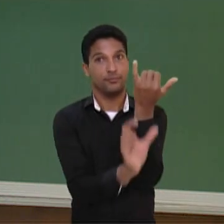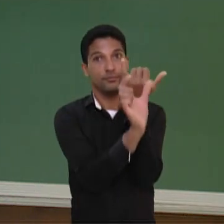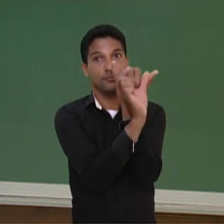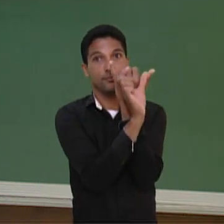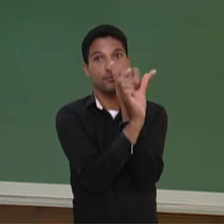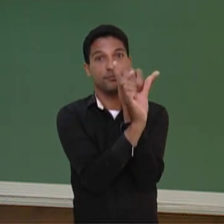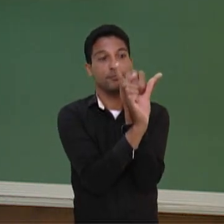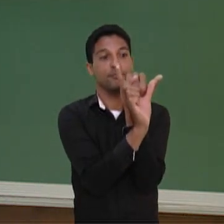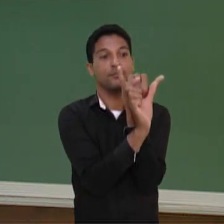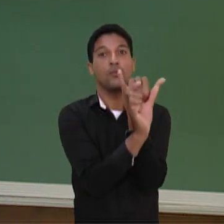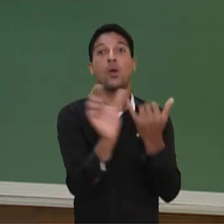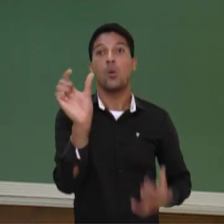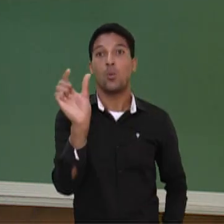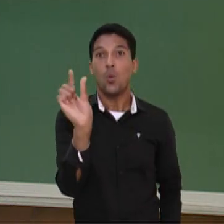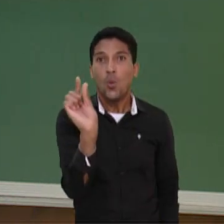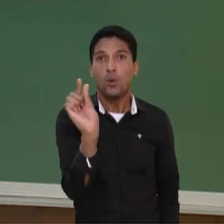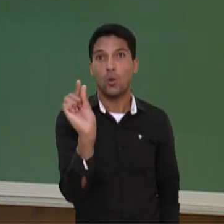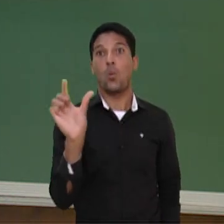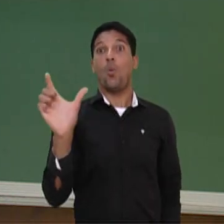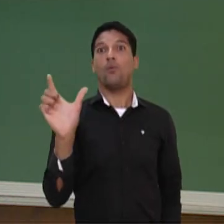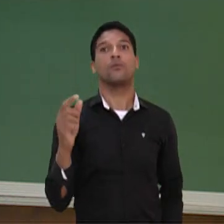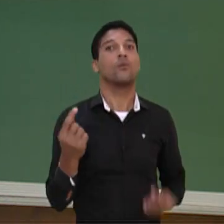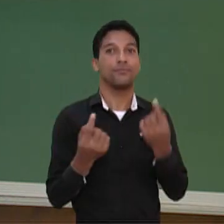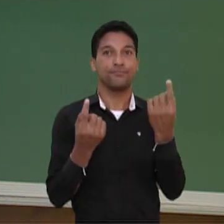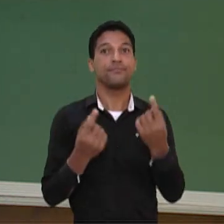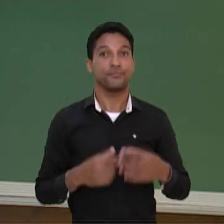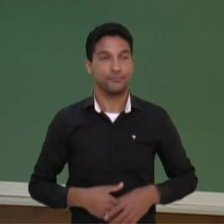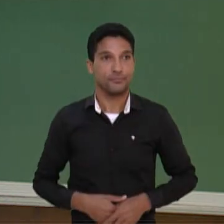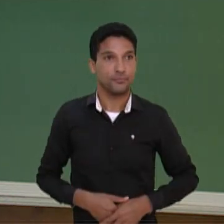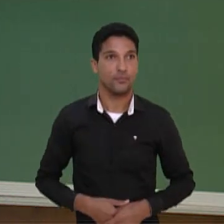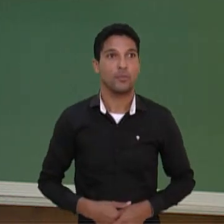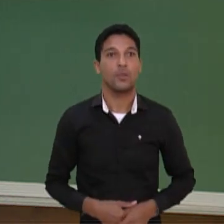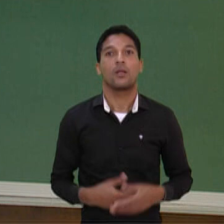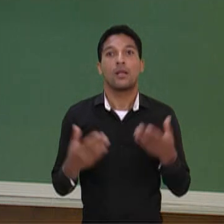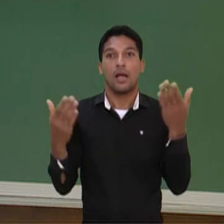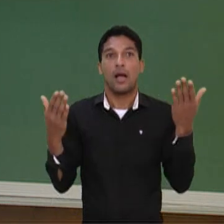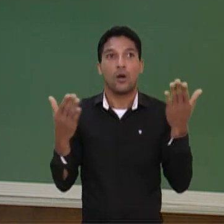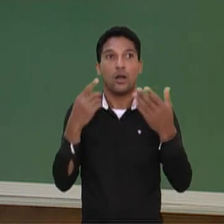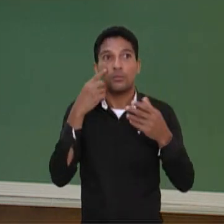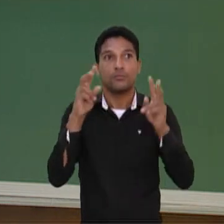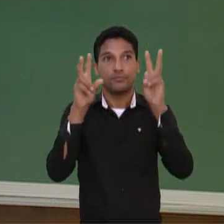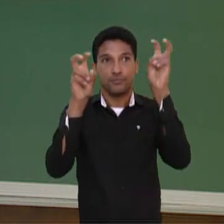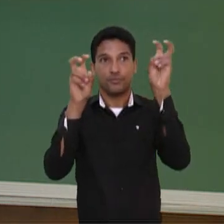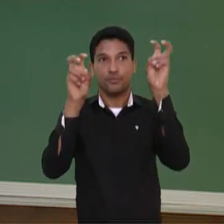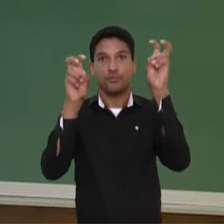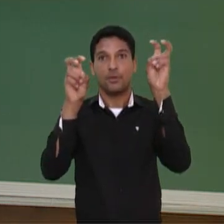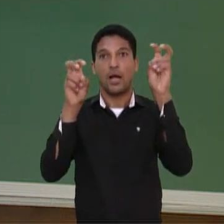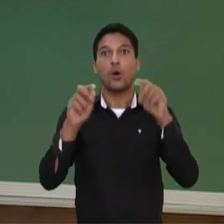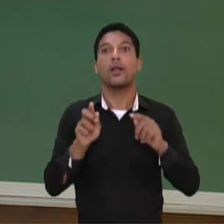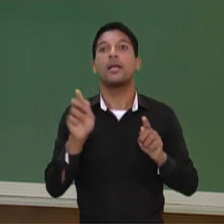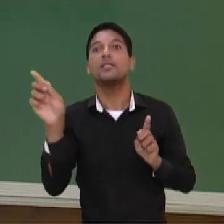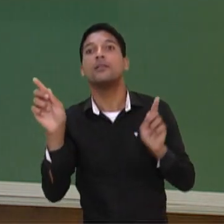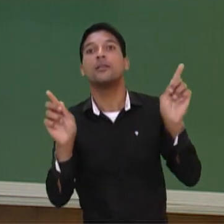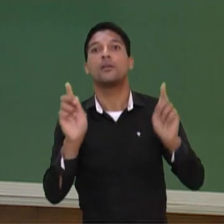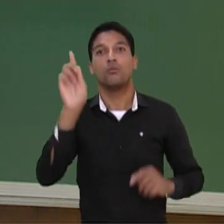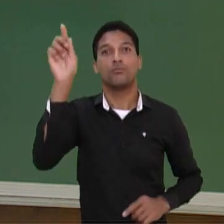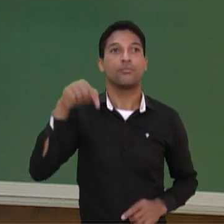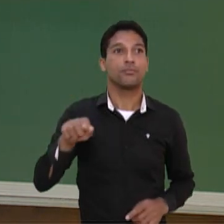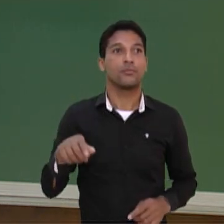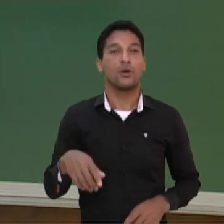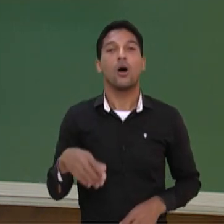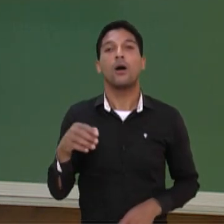fecha. Agora a interseção com o eixo. Imagina que você está caminhando e o sentido que você está andando é